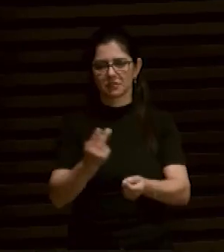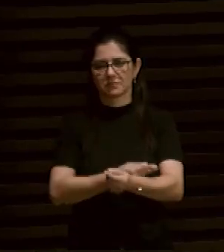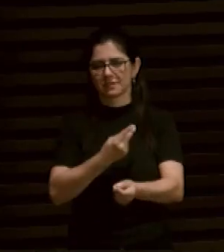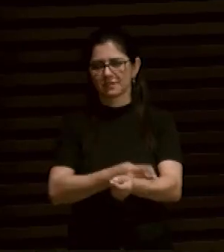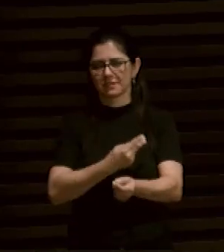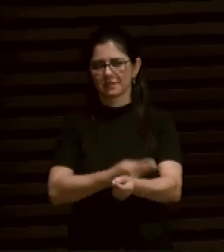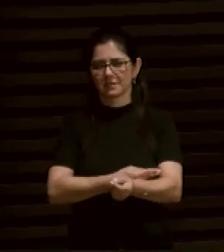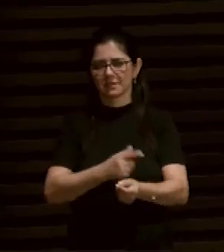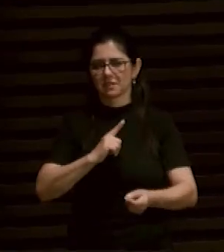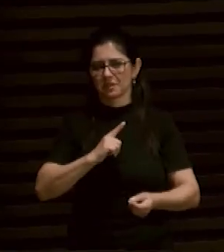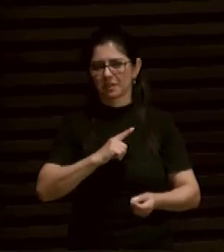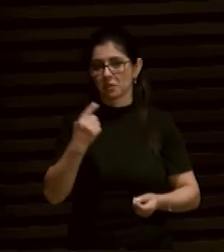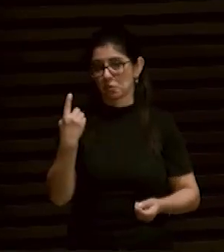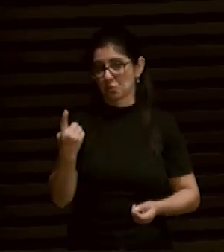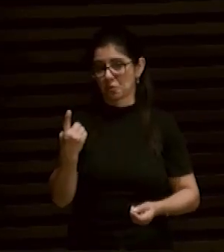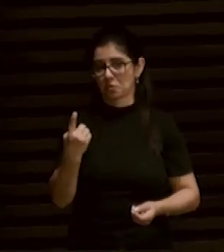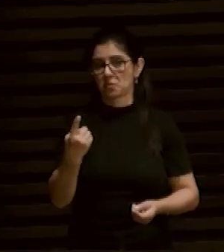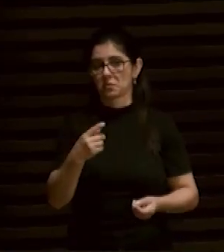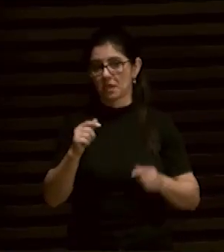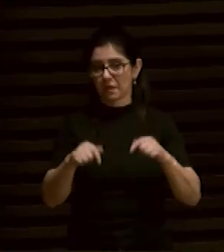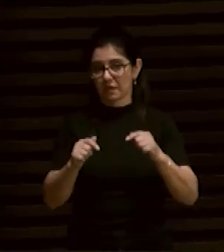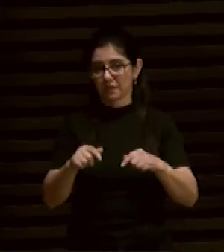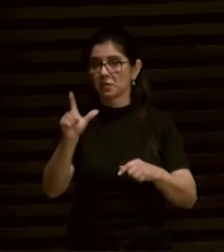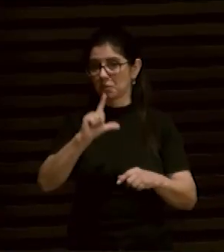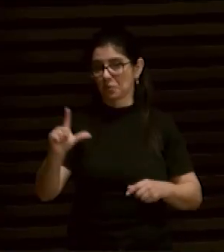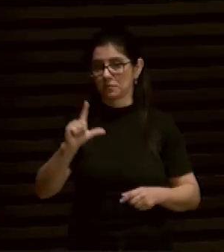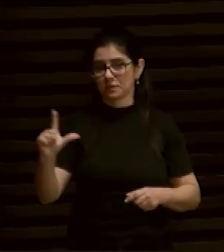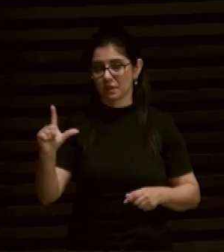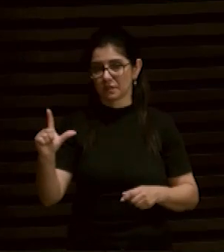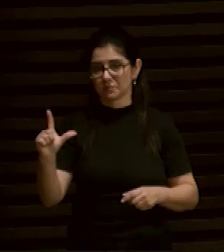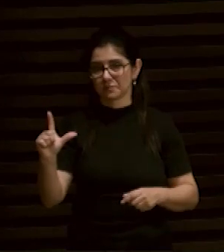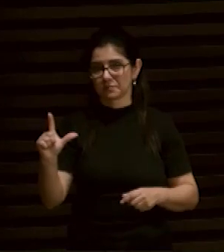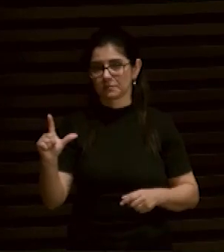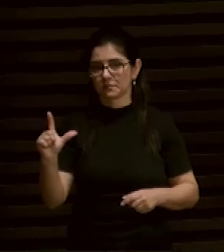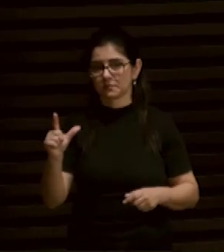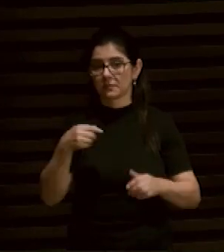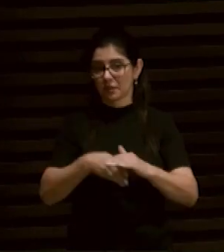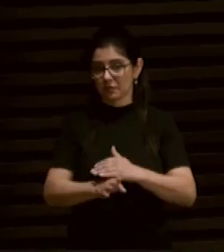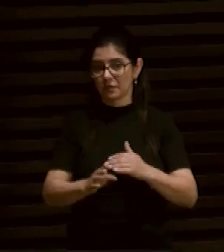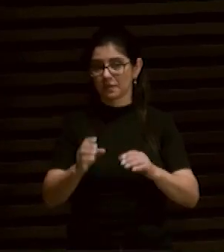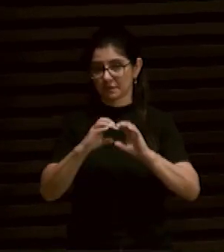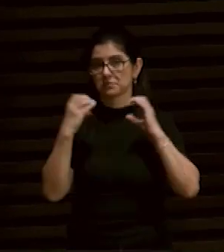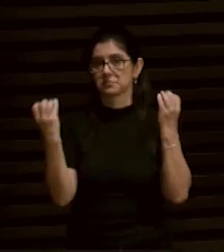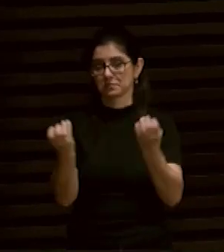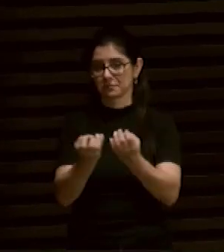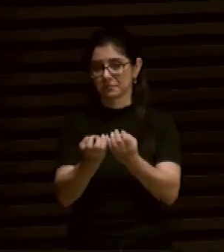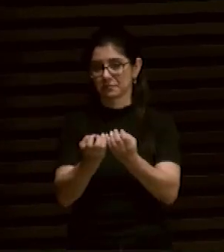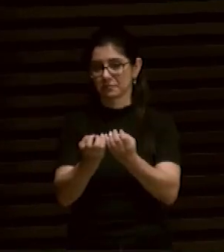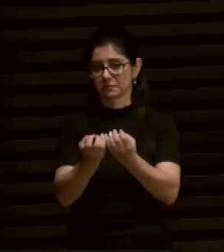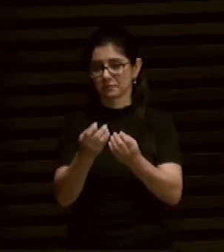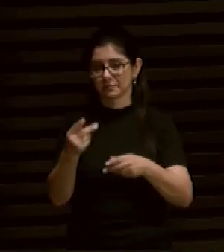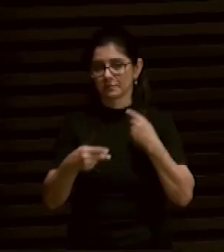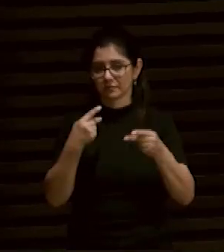e fiquem tranquilos, não é um dos nossos, mas existe um pastor londrinense, meus irmãos, que ele foi nessa conferência, para vocês terem uma noção, e ele falou que para poder